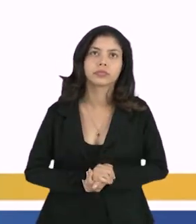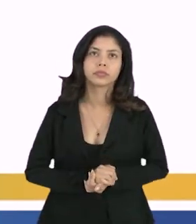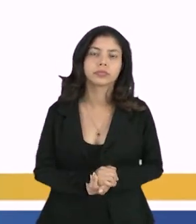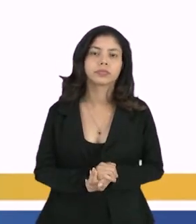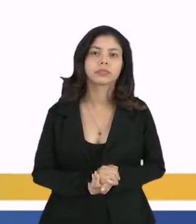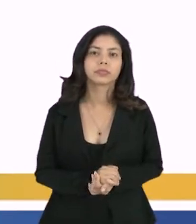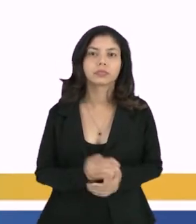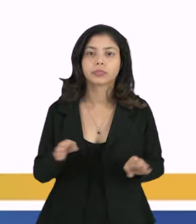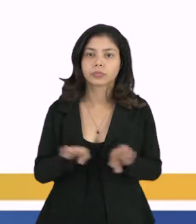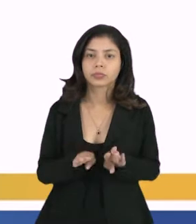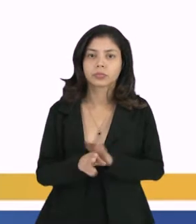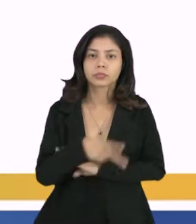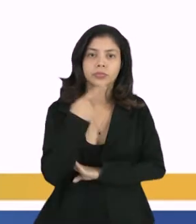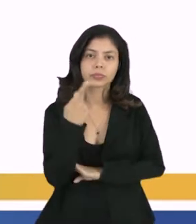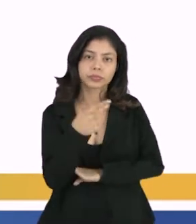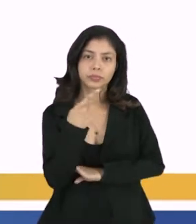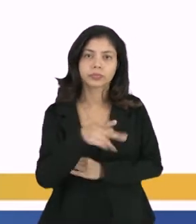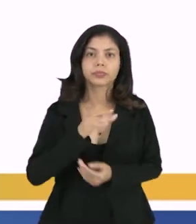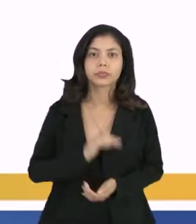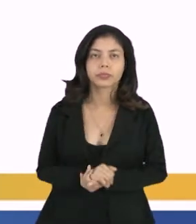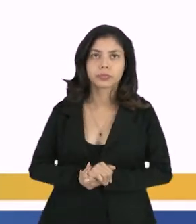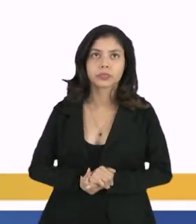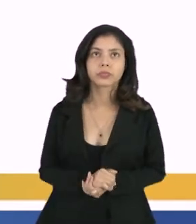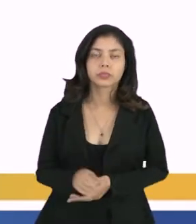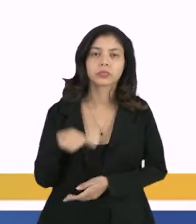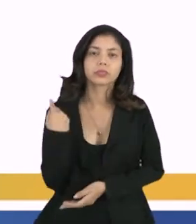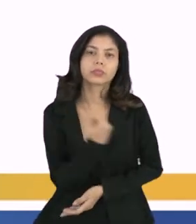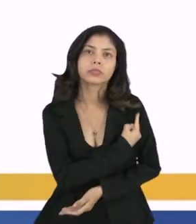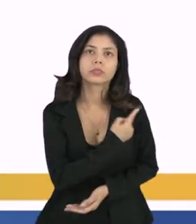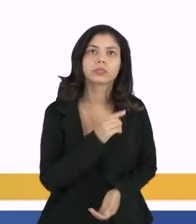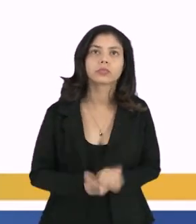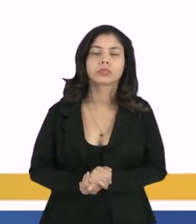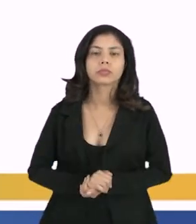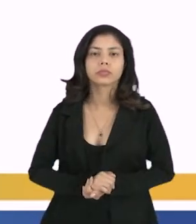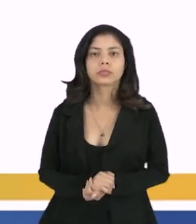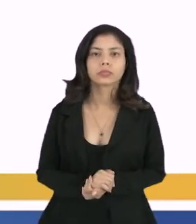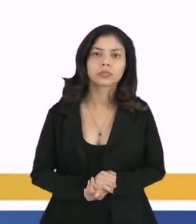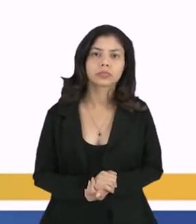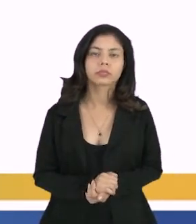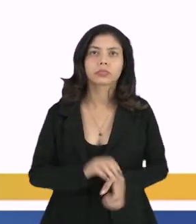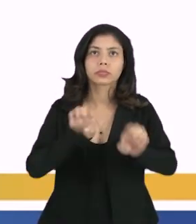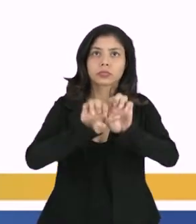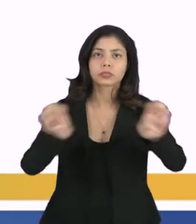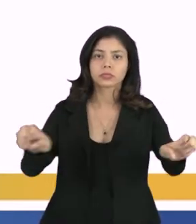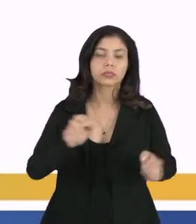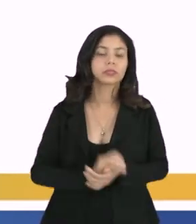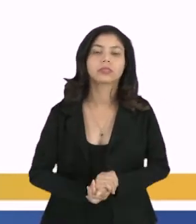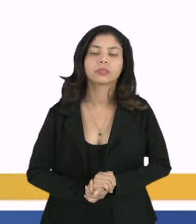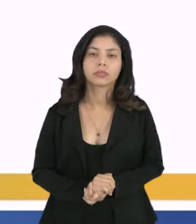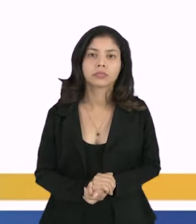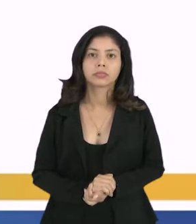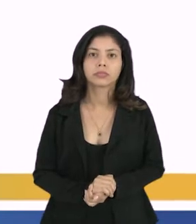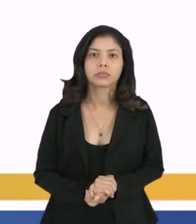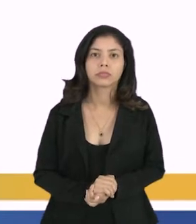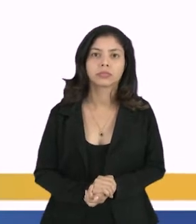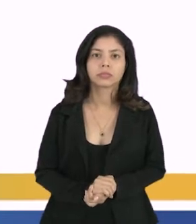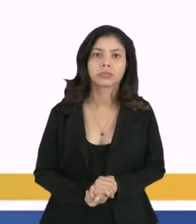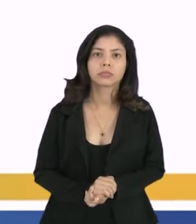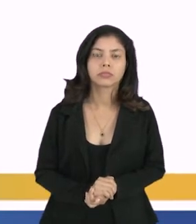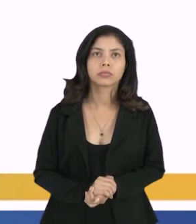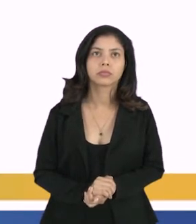aí, eu falo que é solução da nossa equação. Certinho? Nosso sistema aí, no caso, é só uma equação,